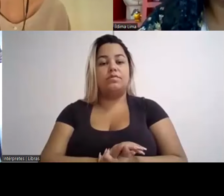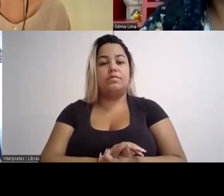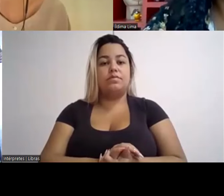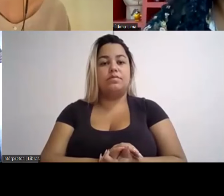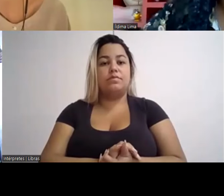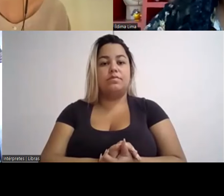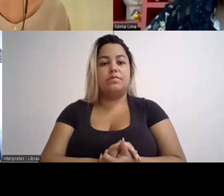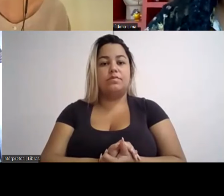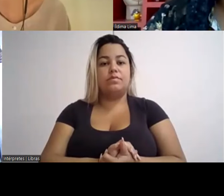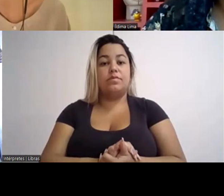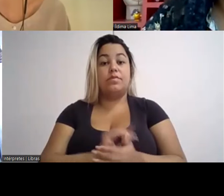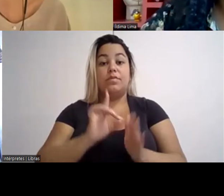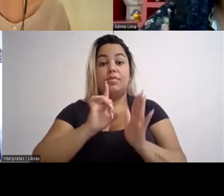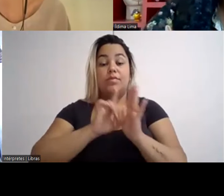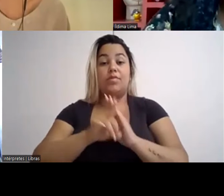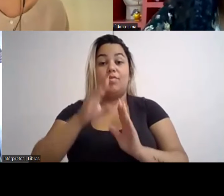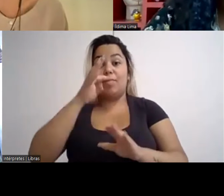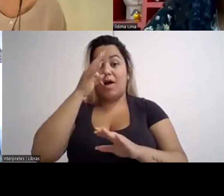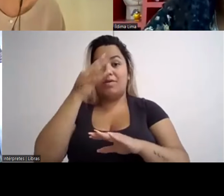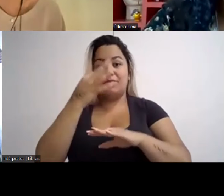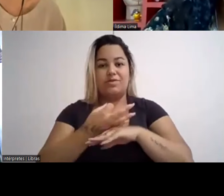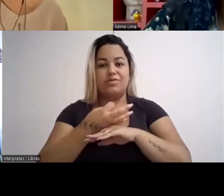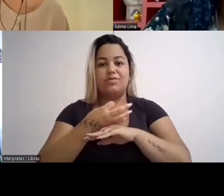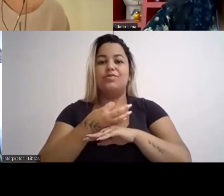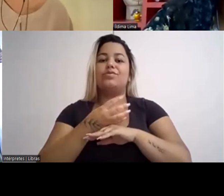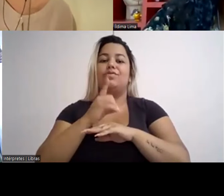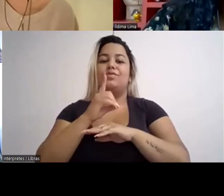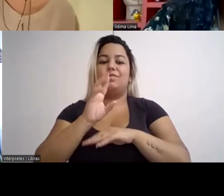Nossa, essa pergunta é uma tese de doutorado, né?